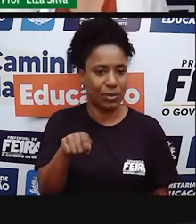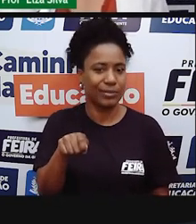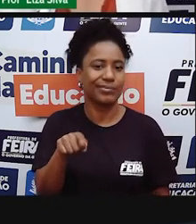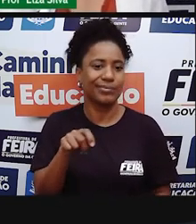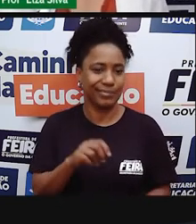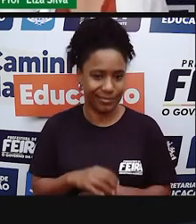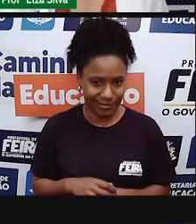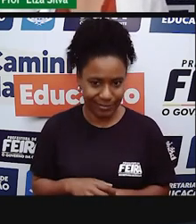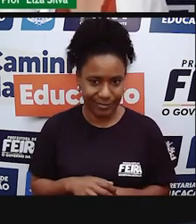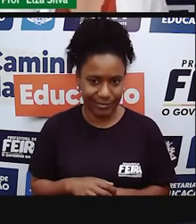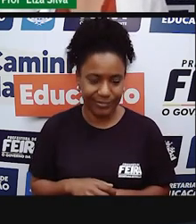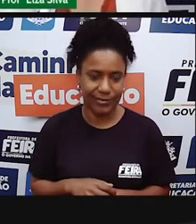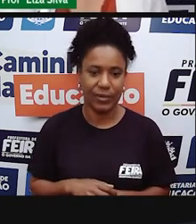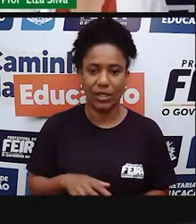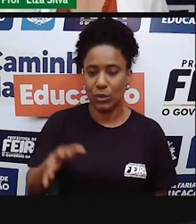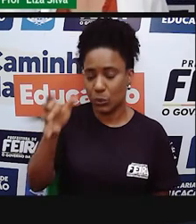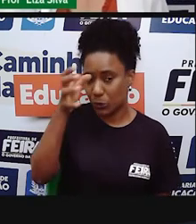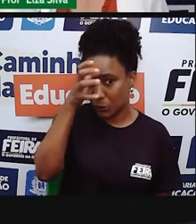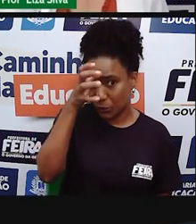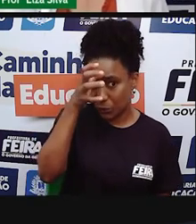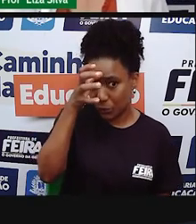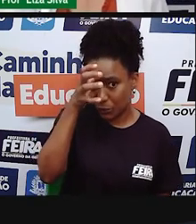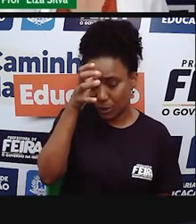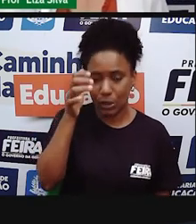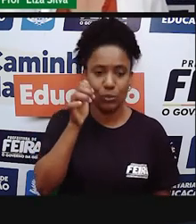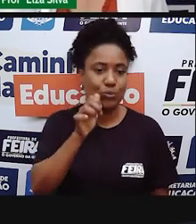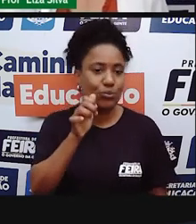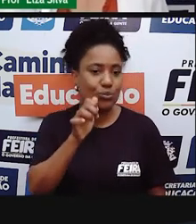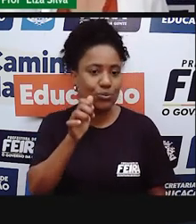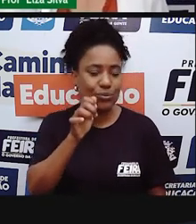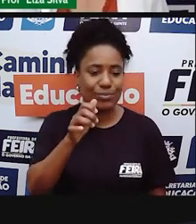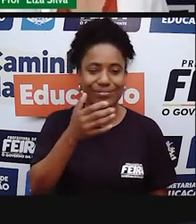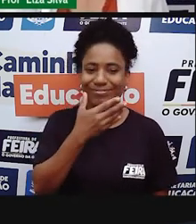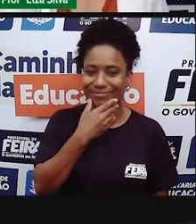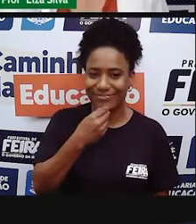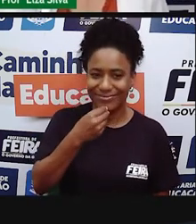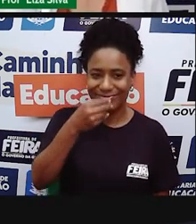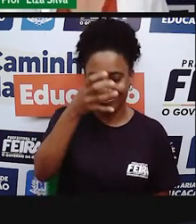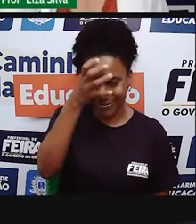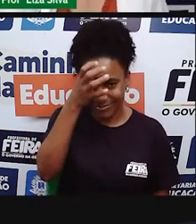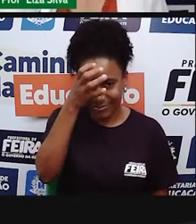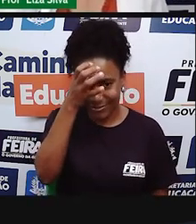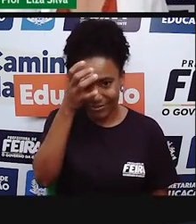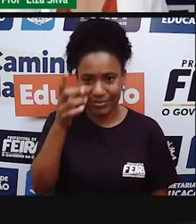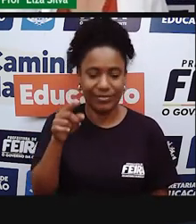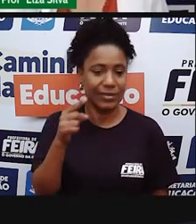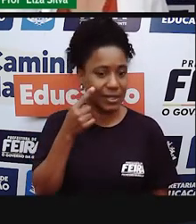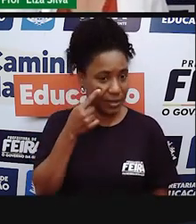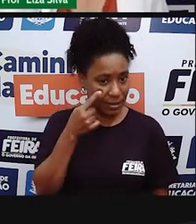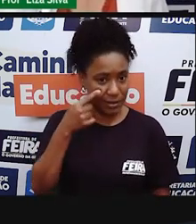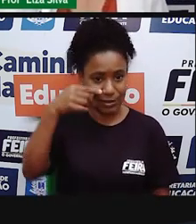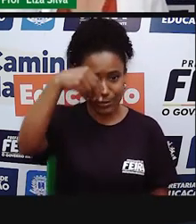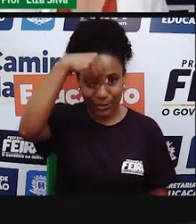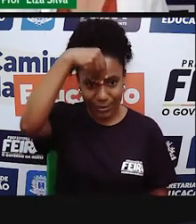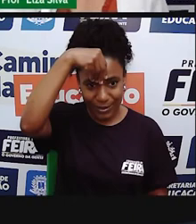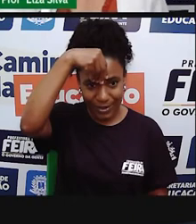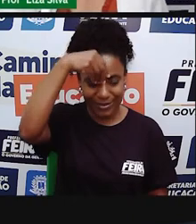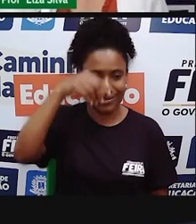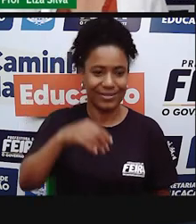Uncle, tio, aunt, tia, nephew, sobrinho, niece,